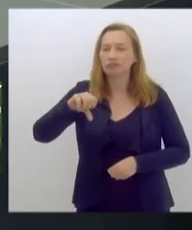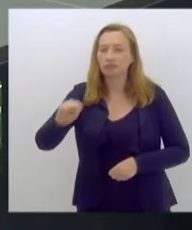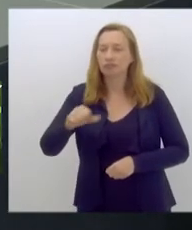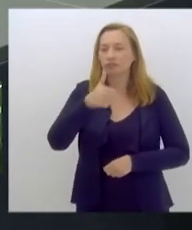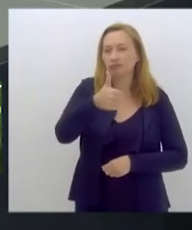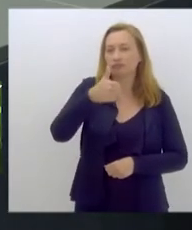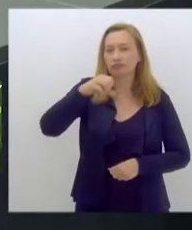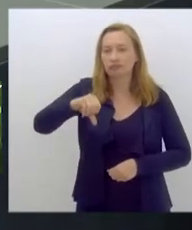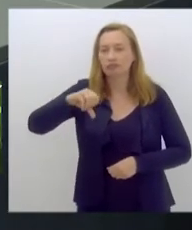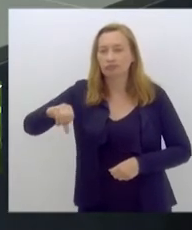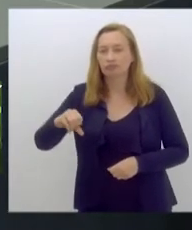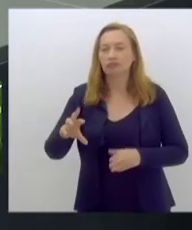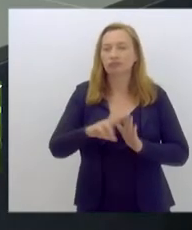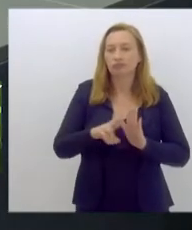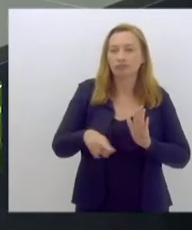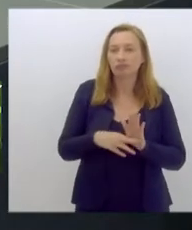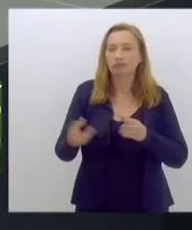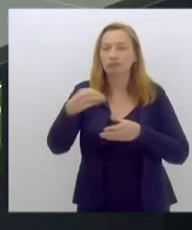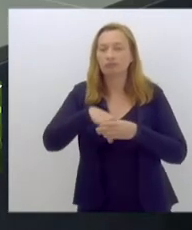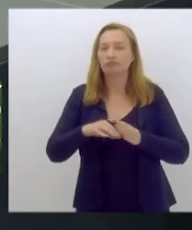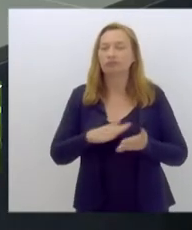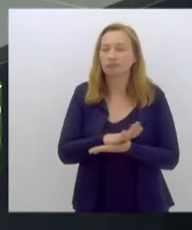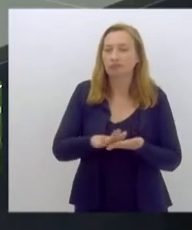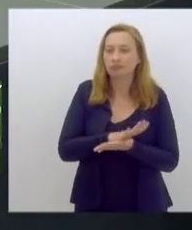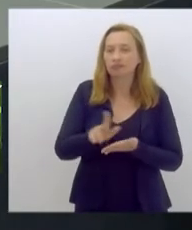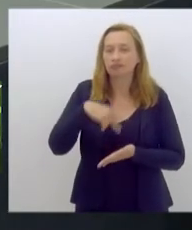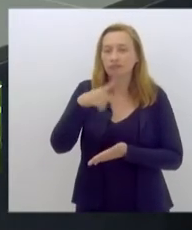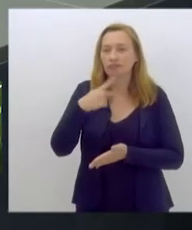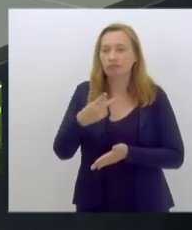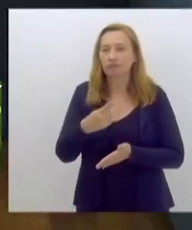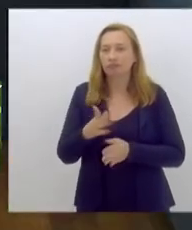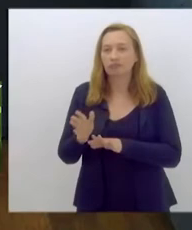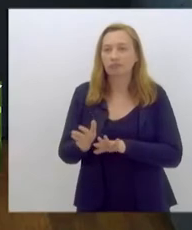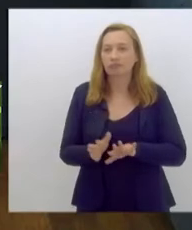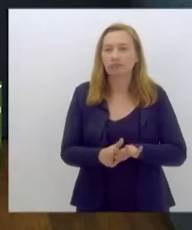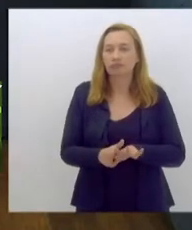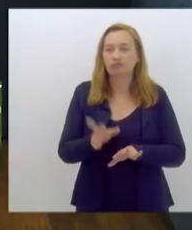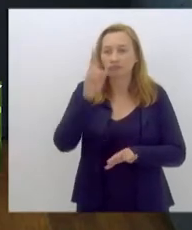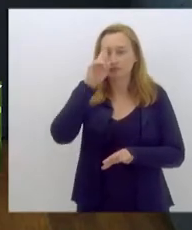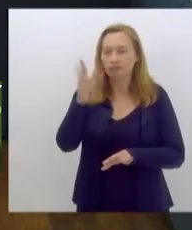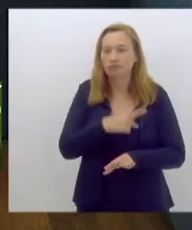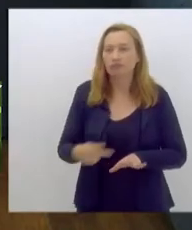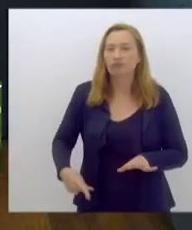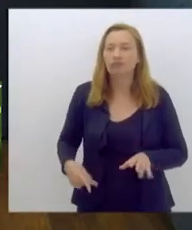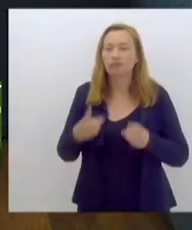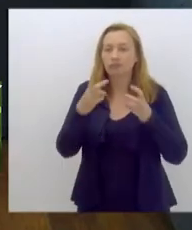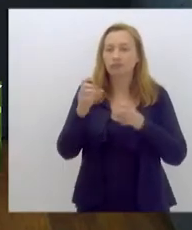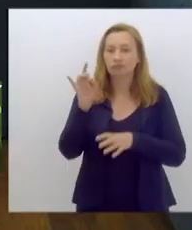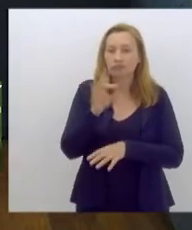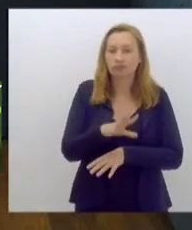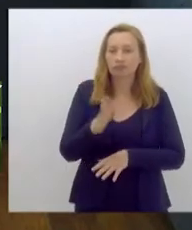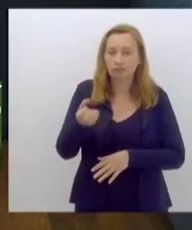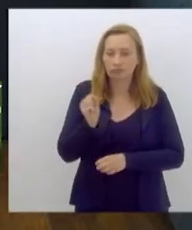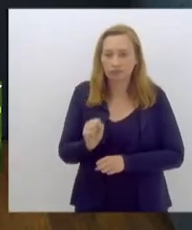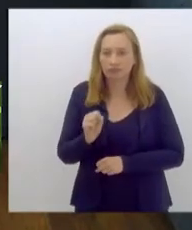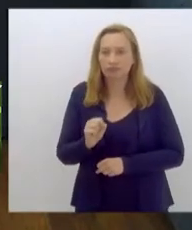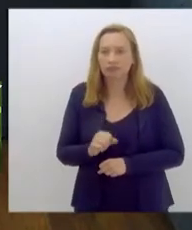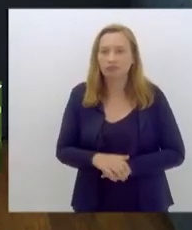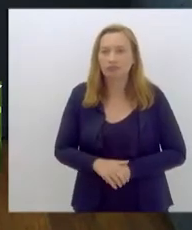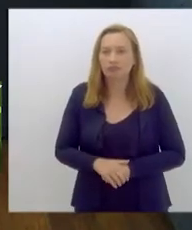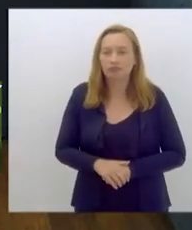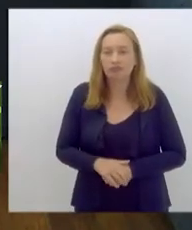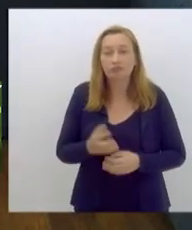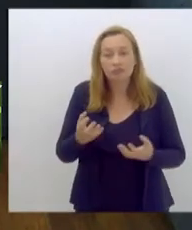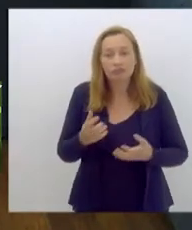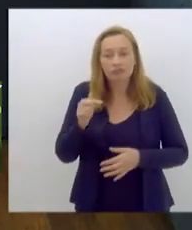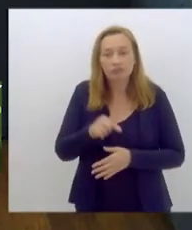do regimento interno. Nada mais havendo a tratar... Presidente, só uma última observação, pode ser? Sim. Eu queria